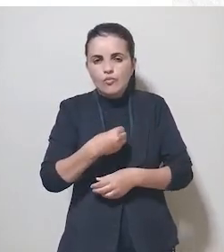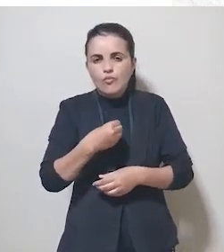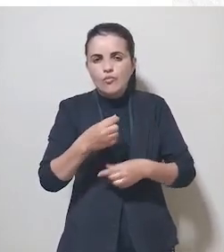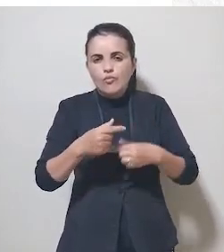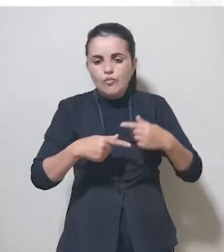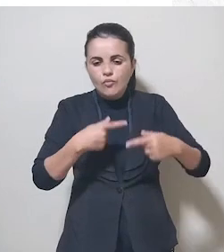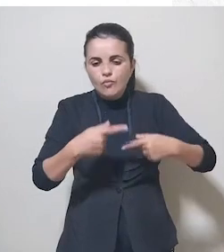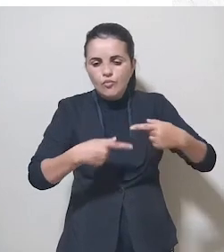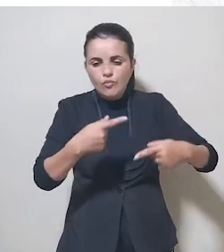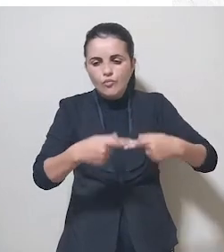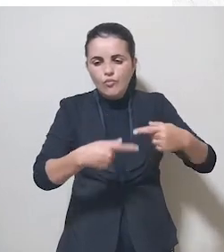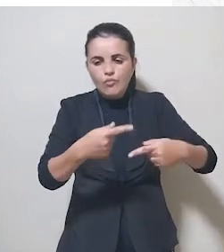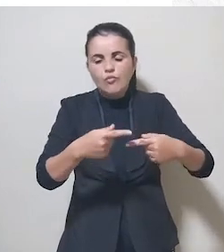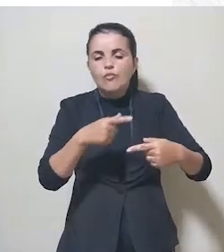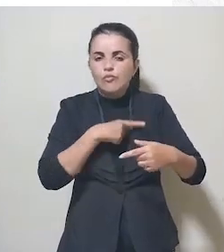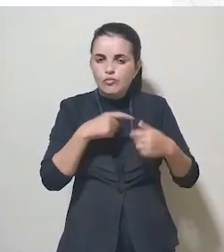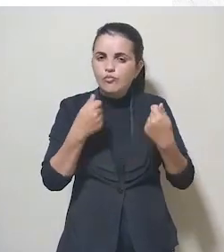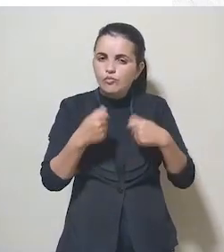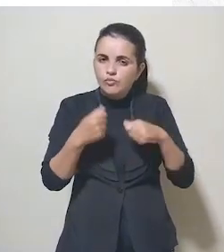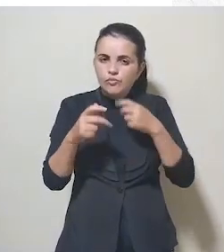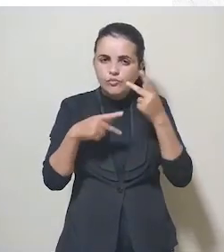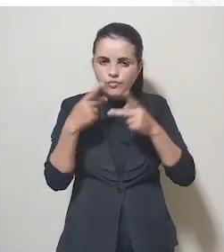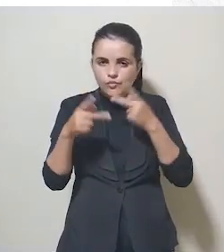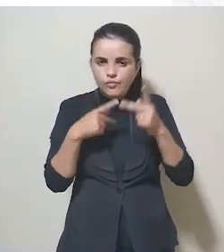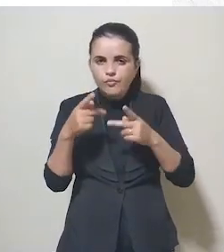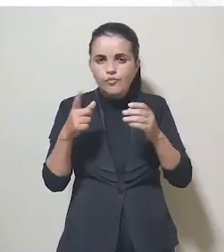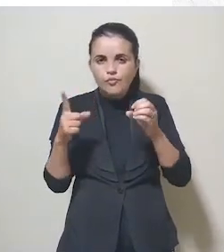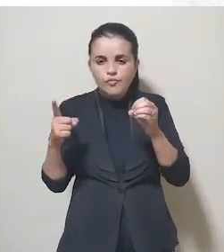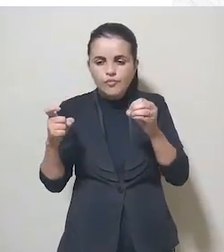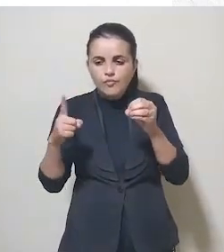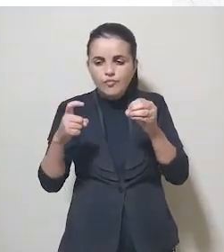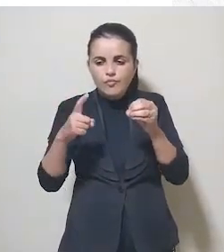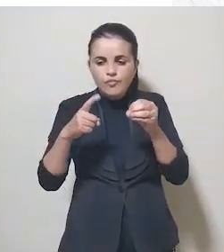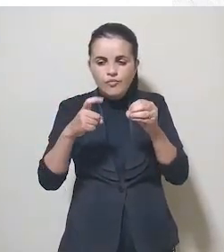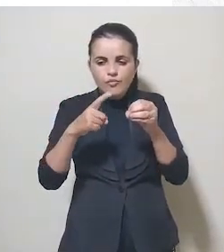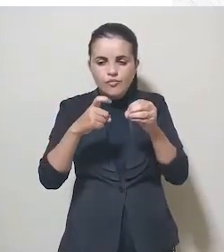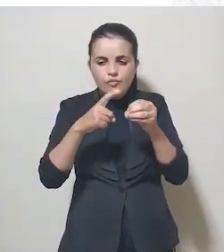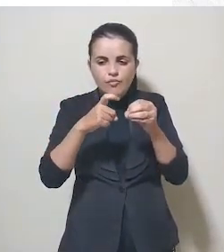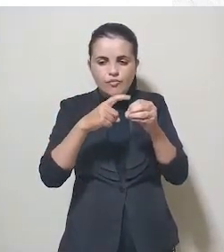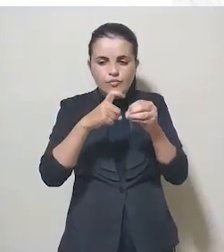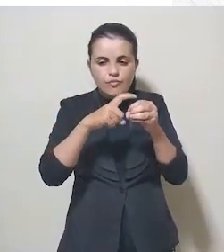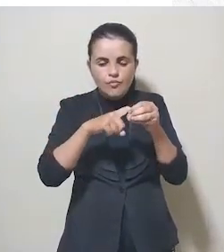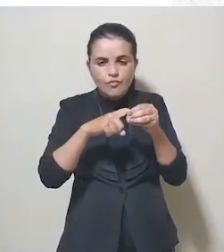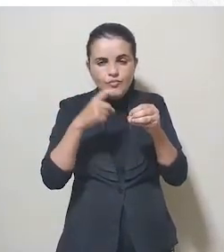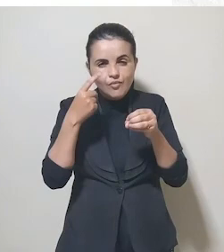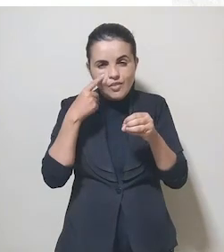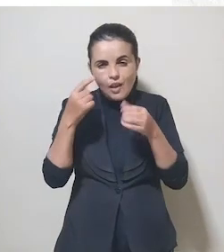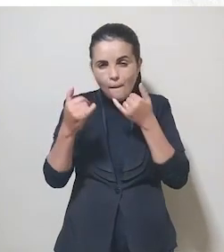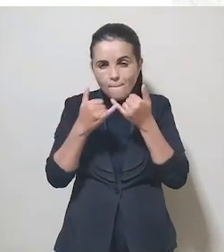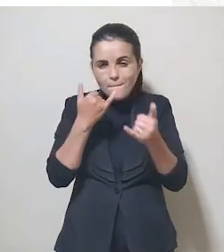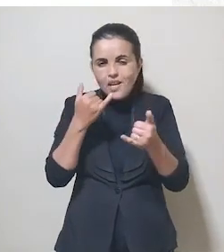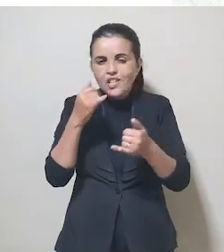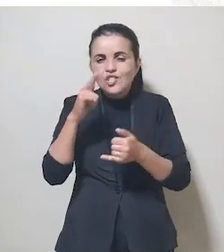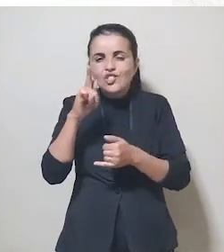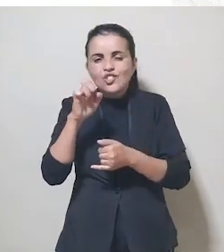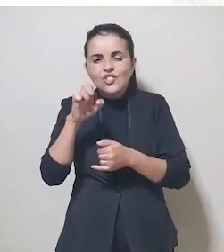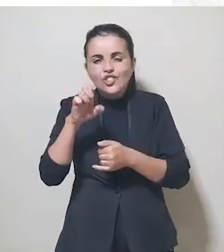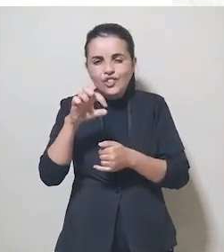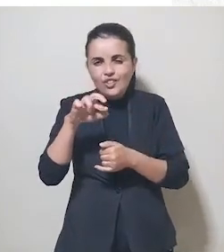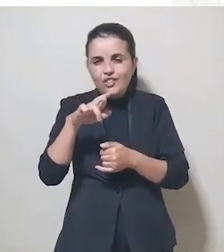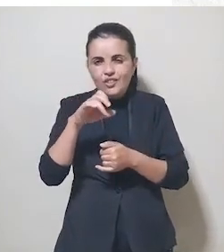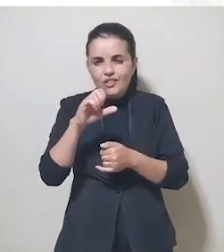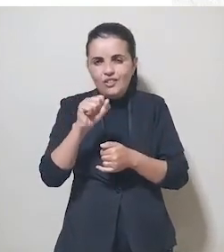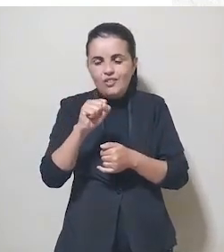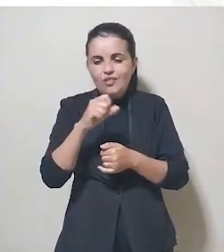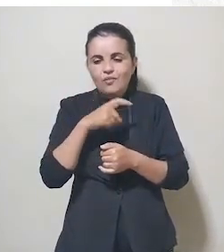adianta a gente falar do sistema reprodutor e não falar sobre o espermatozoide, não é isso? Então o espermatozoide ele é uma estrutura que parece um girino. Então ele tem aqui